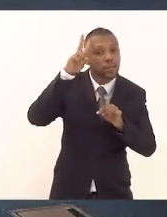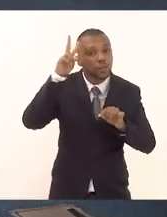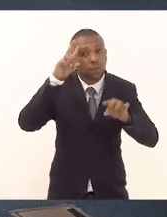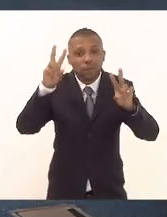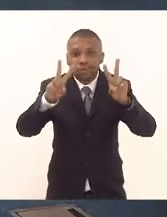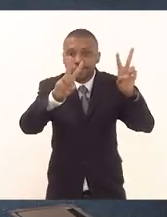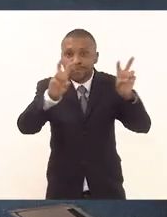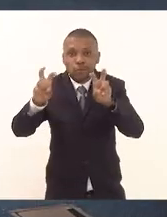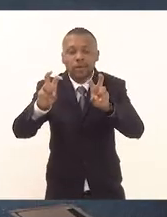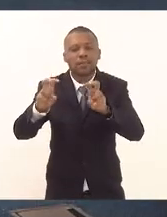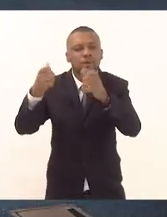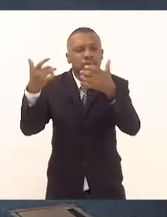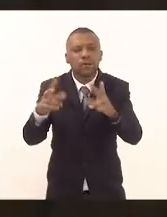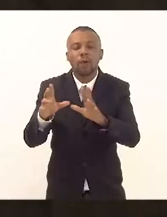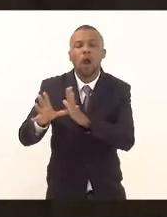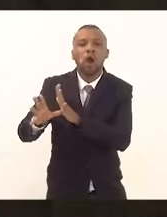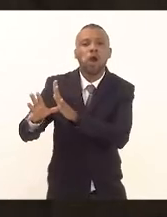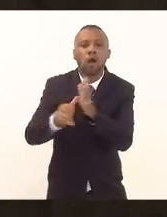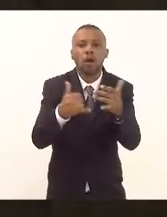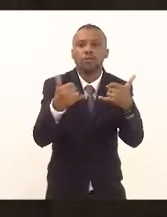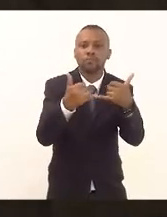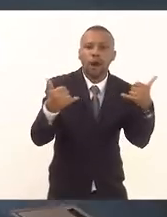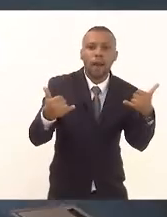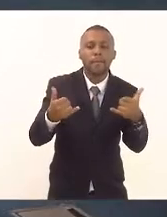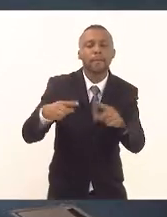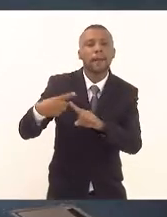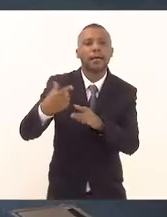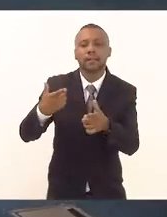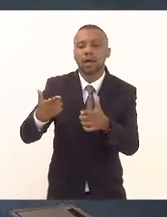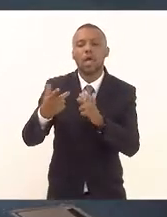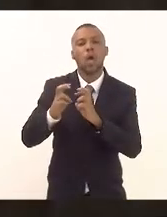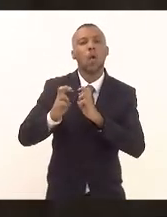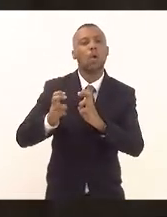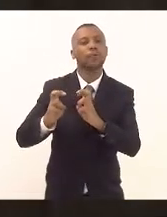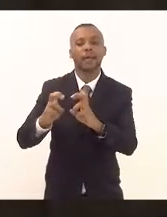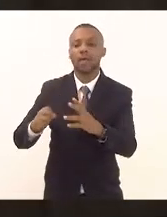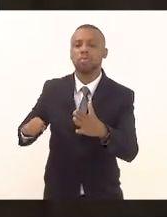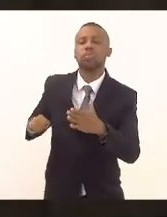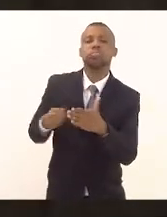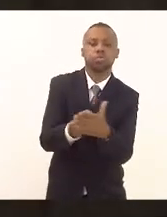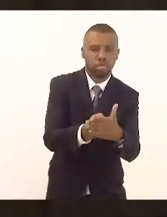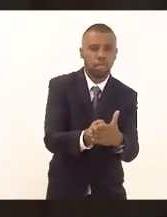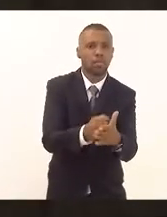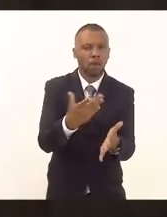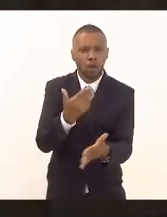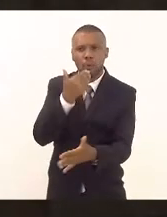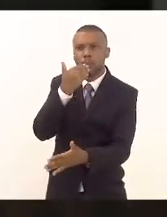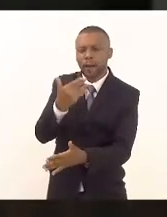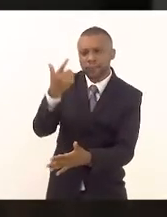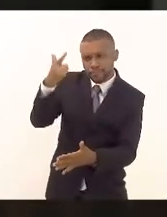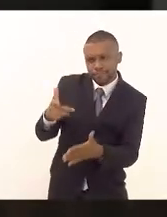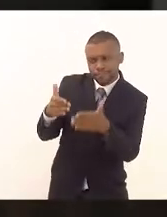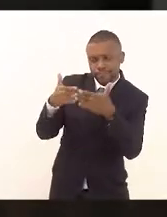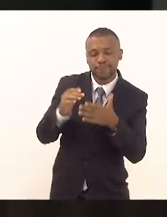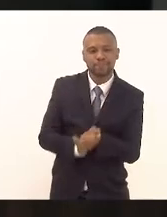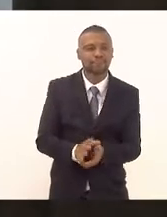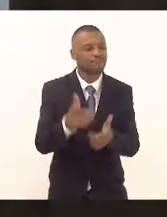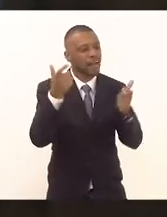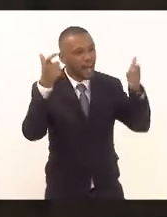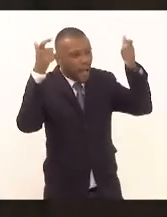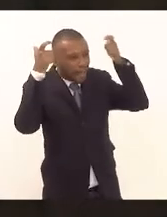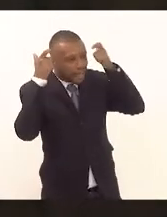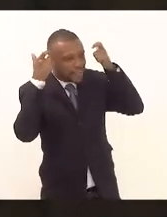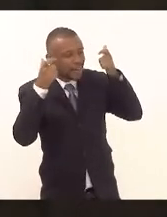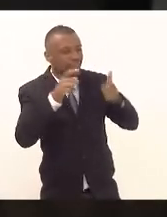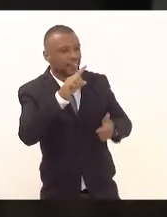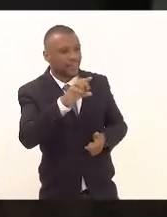de furto de cabos e a questão dos acidentes. Pode ser? Então, pede mais uma vez, presidente. Rainha da Zona Oeste. Não, pede a